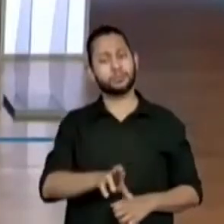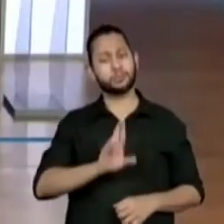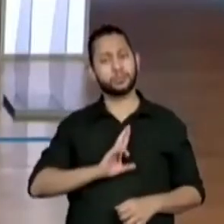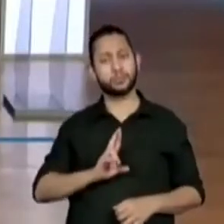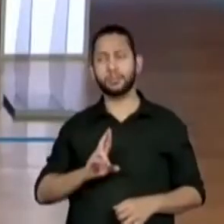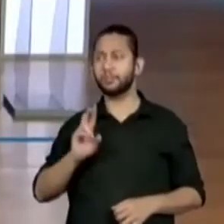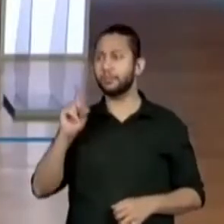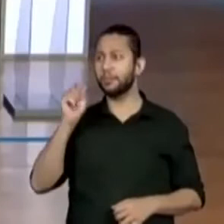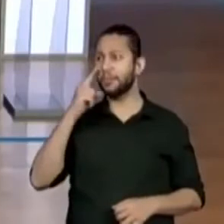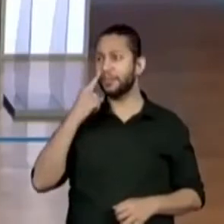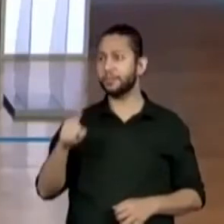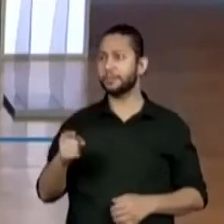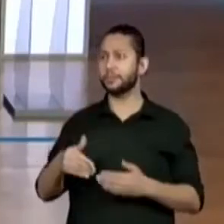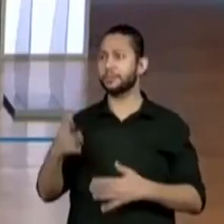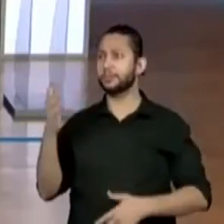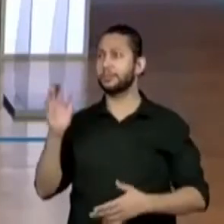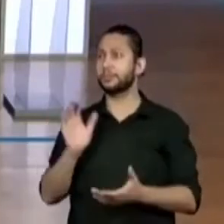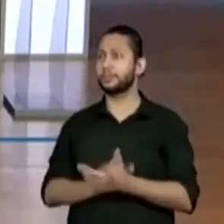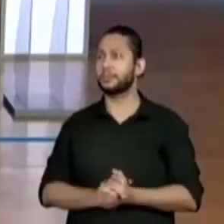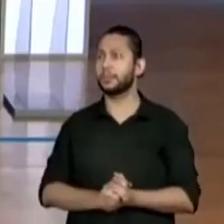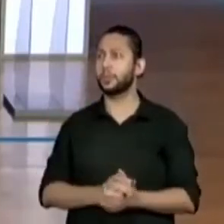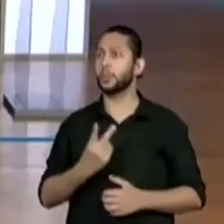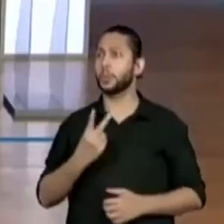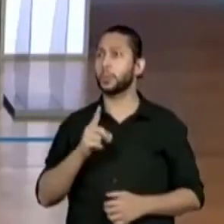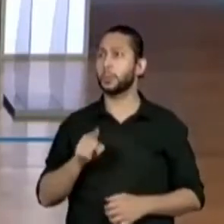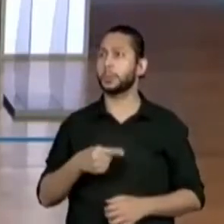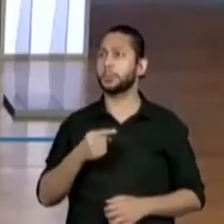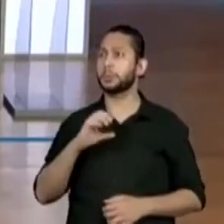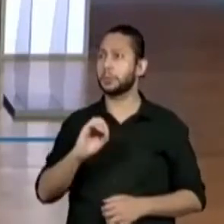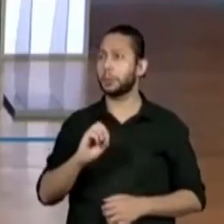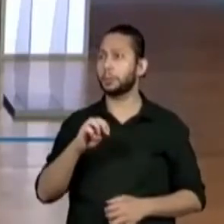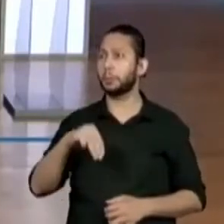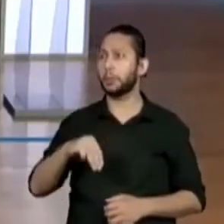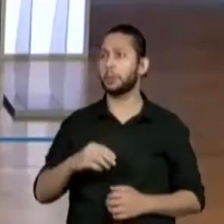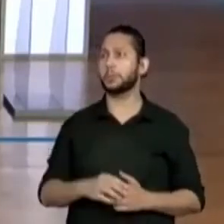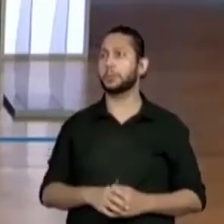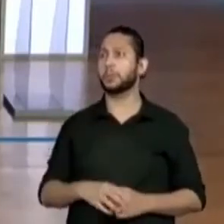Pro? Estão respondendo, ó, 2 metros, 2,10 metros.